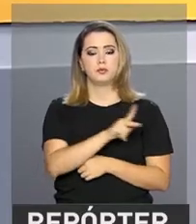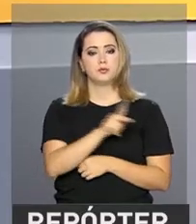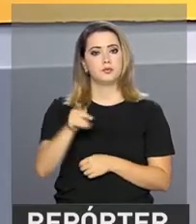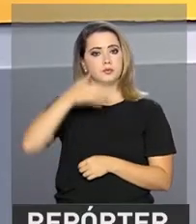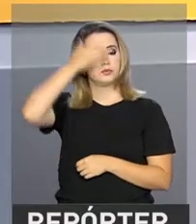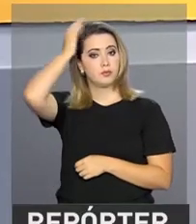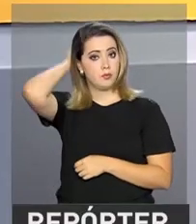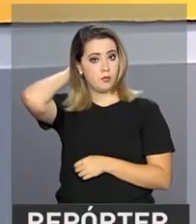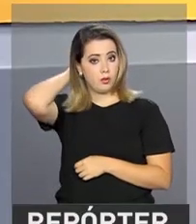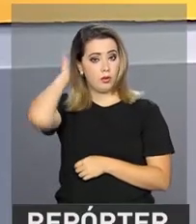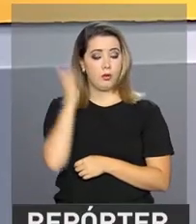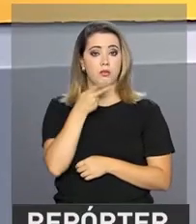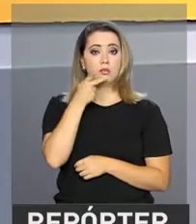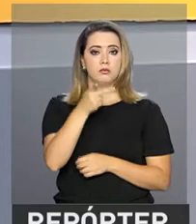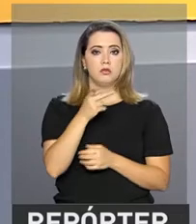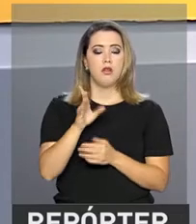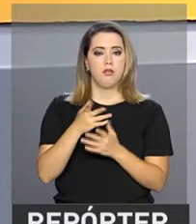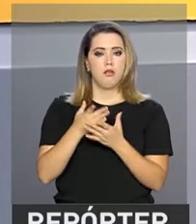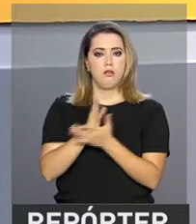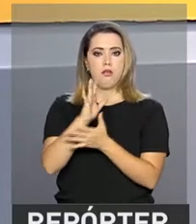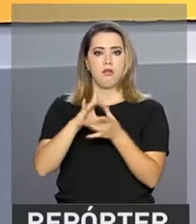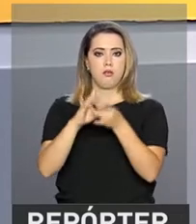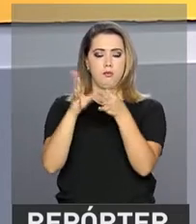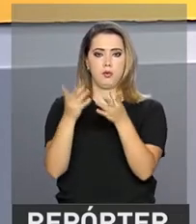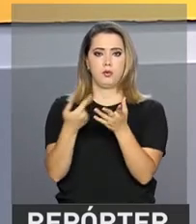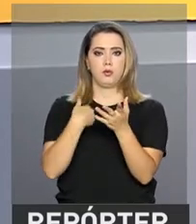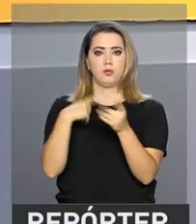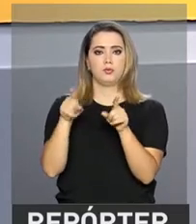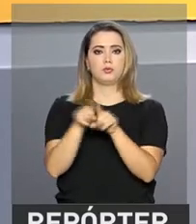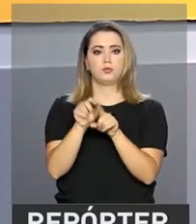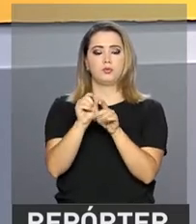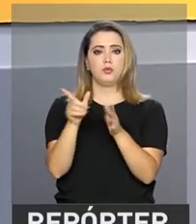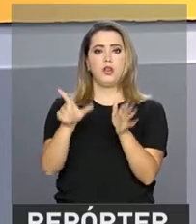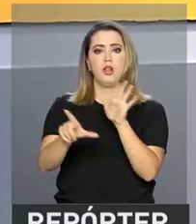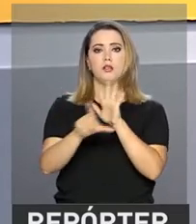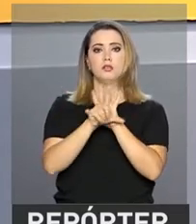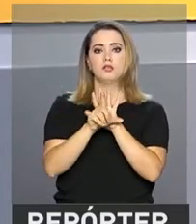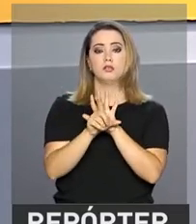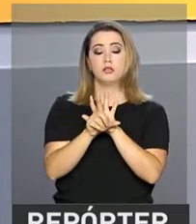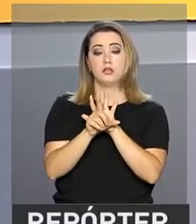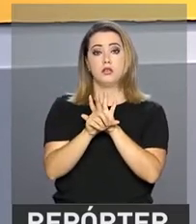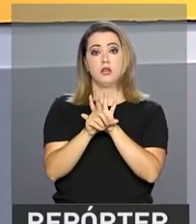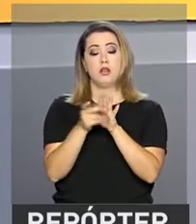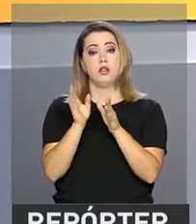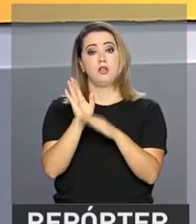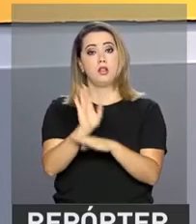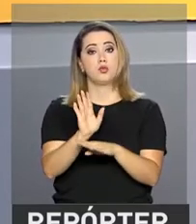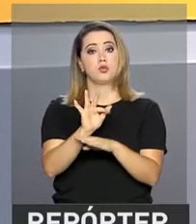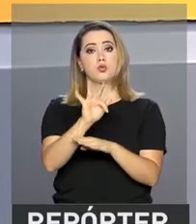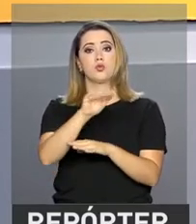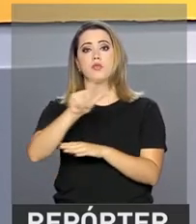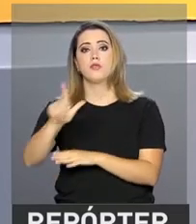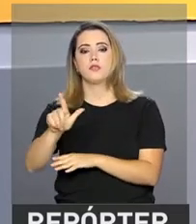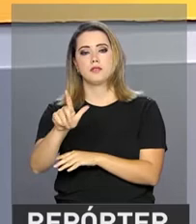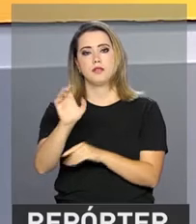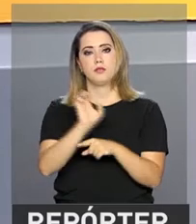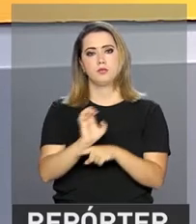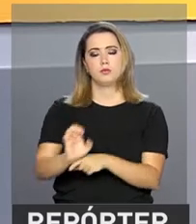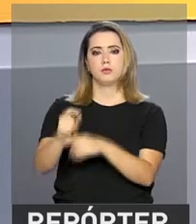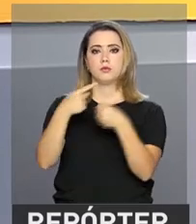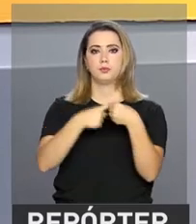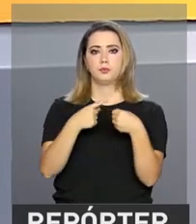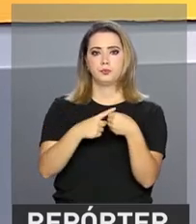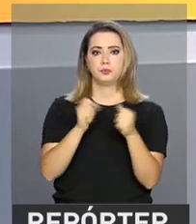Michel Temer sancionou, sem vetos, a lei que trata da recuperação fiscal dos estados e municípios. A medida permite a suspensão